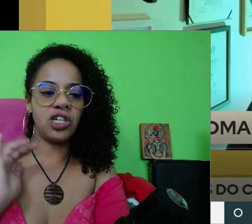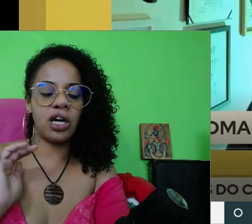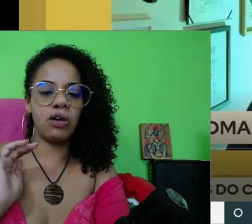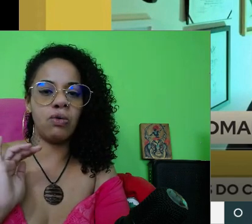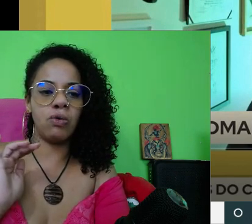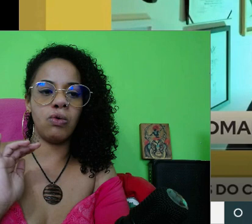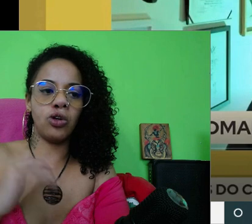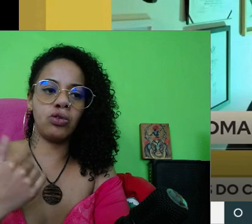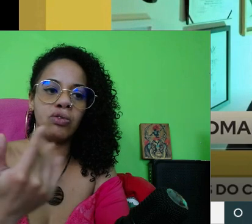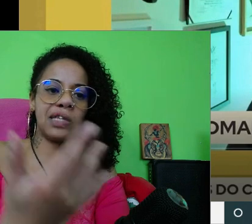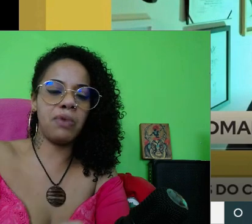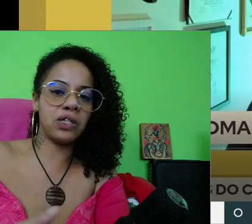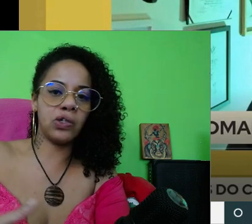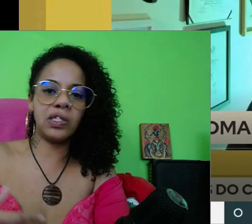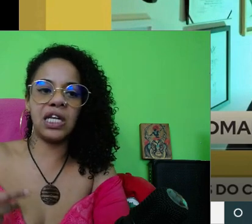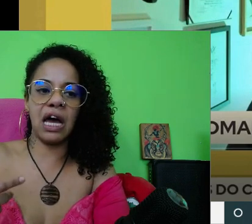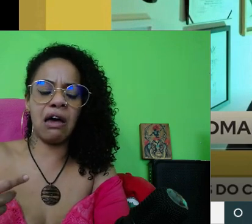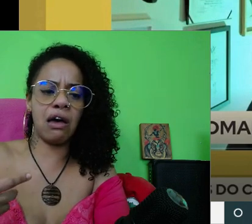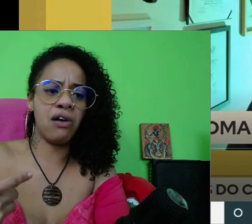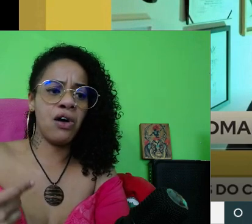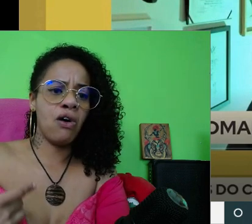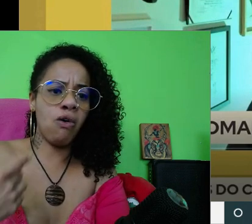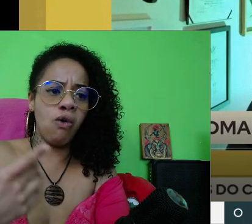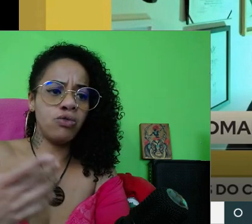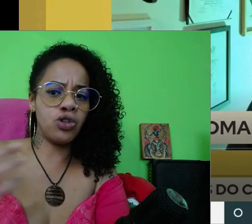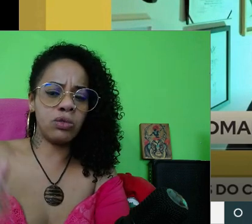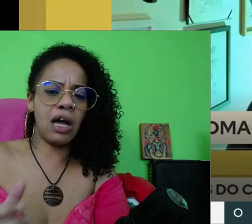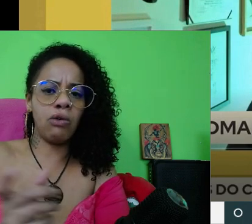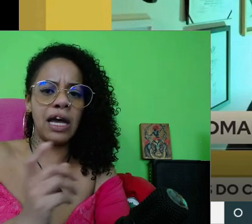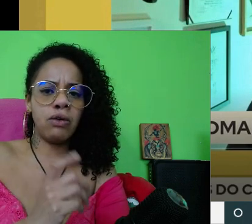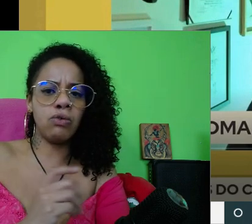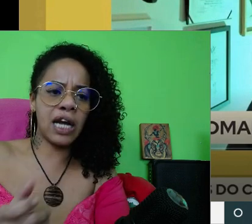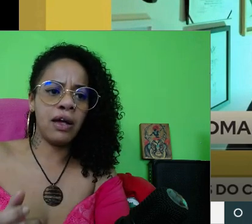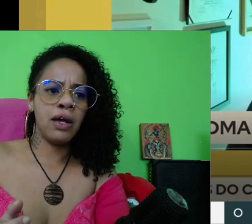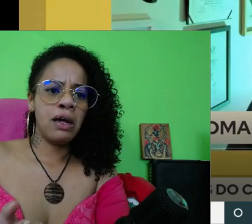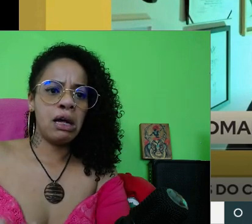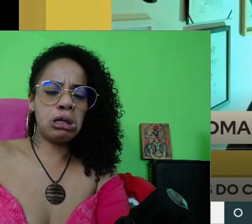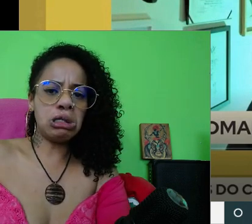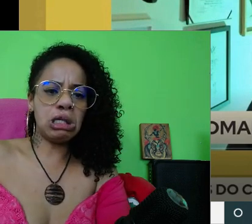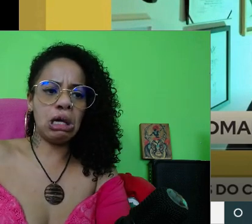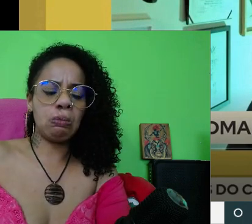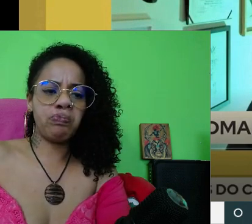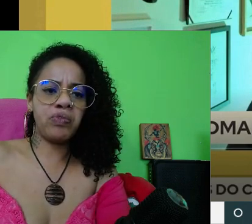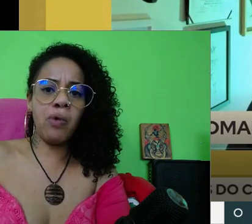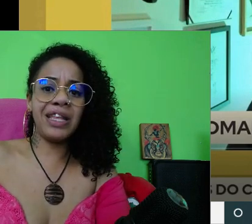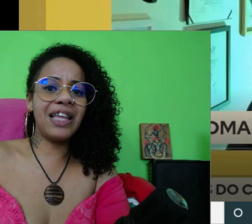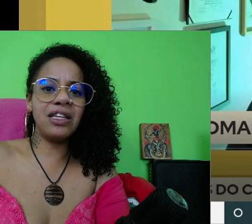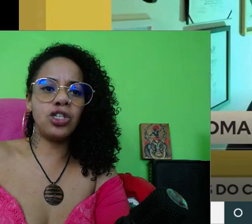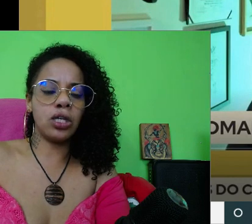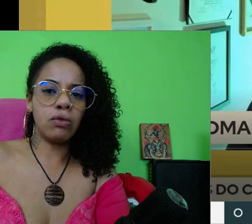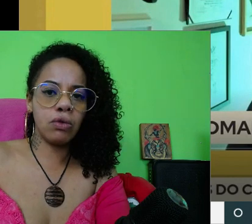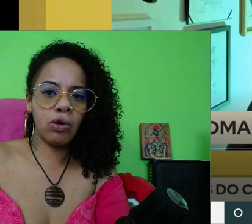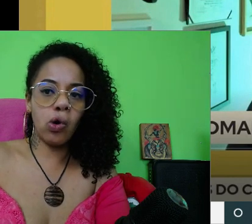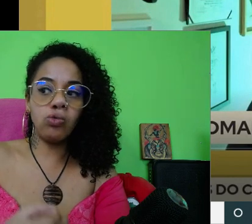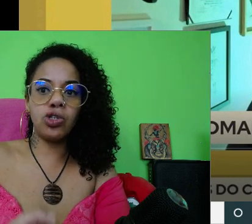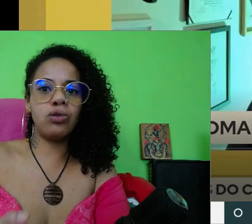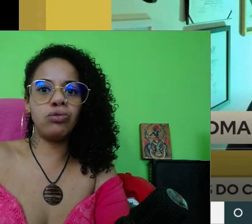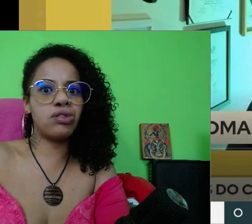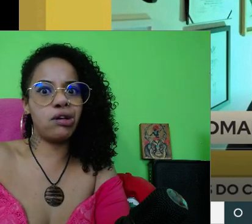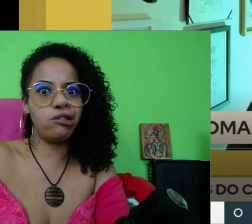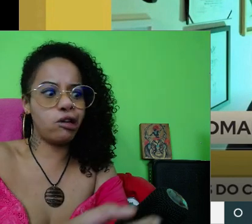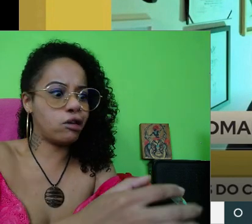aí é você achar que o outro não sabe raciocinar ou juntar o concreto então assim não entendi